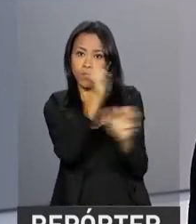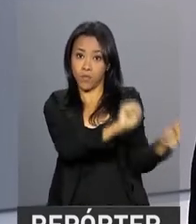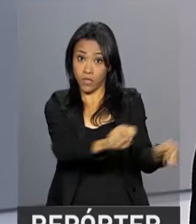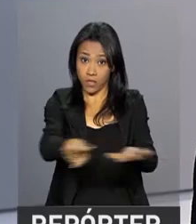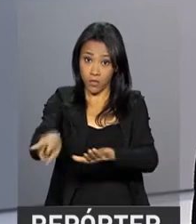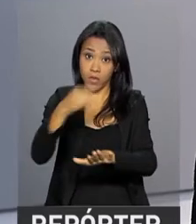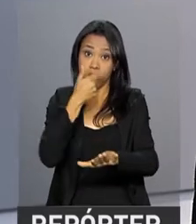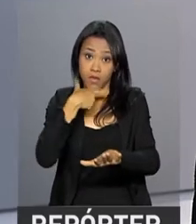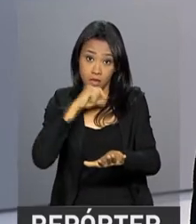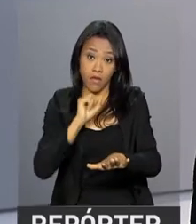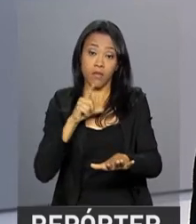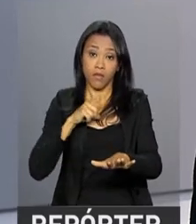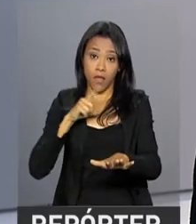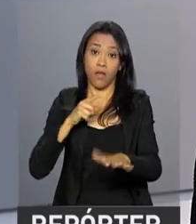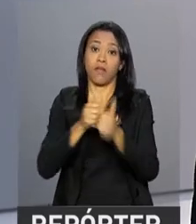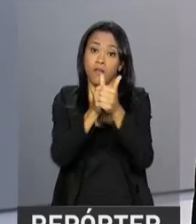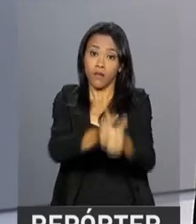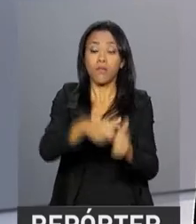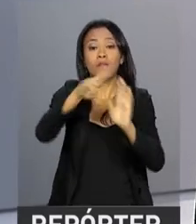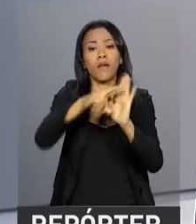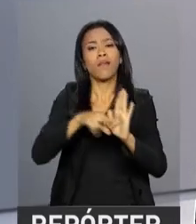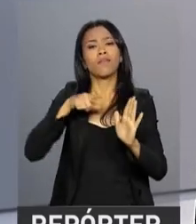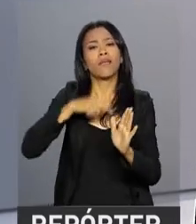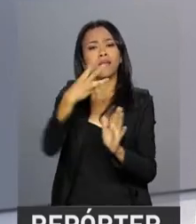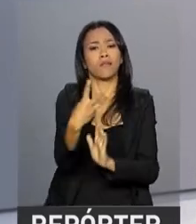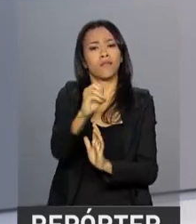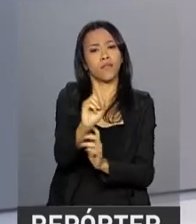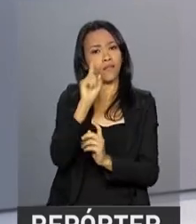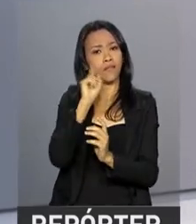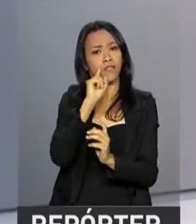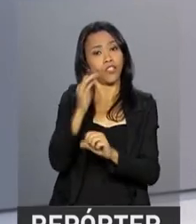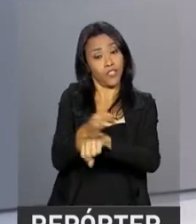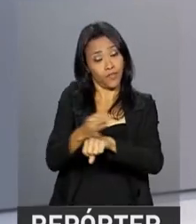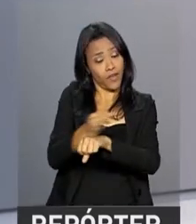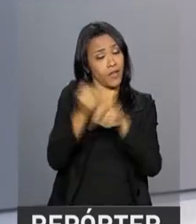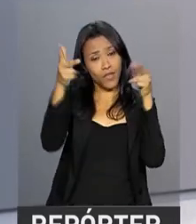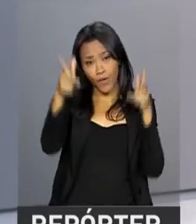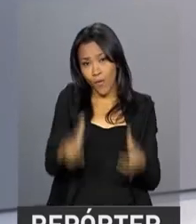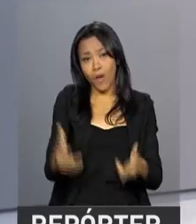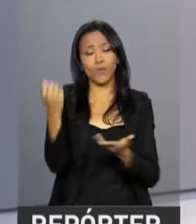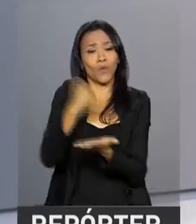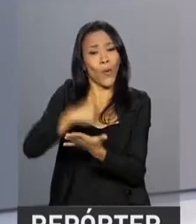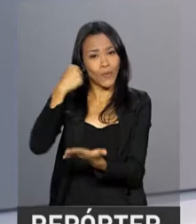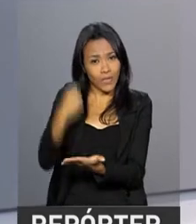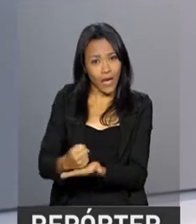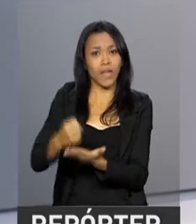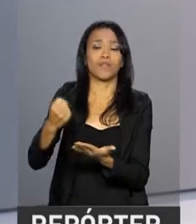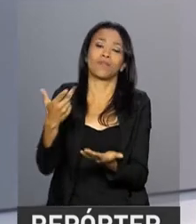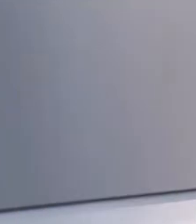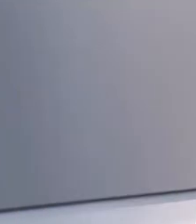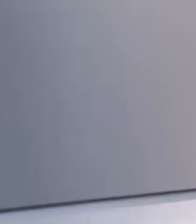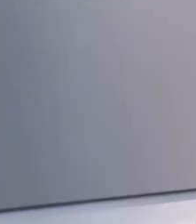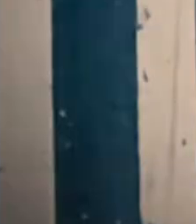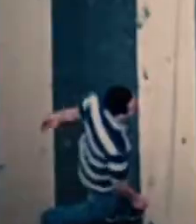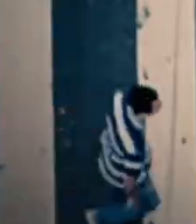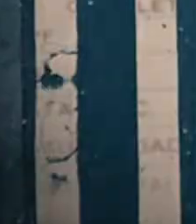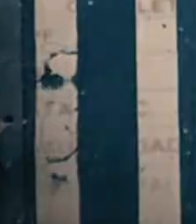regime vai ter direito ainda 30 dias de férias como acontece nos contratos de trabalho integral